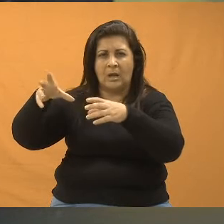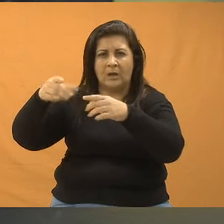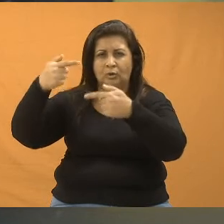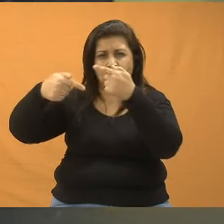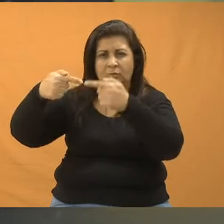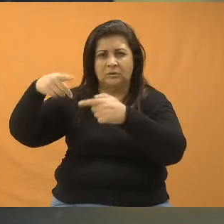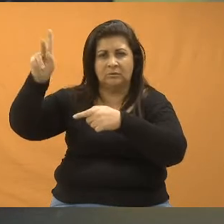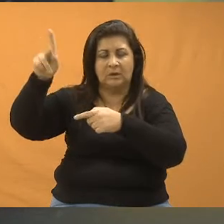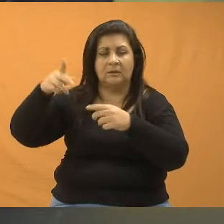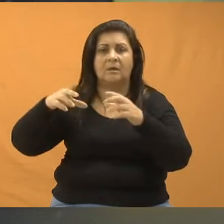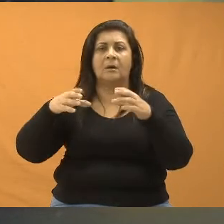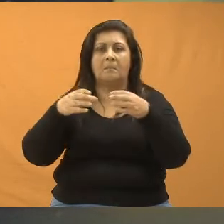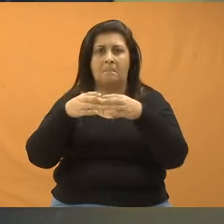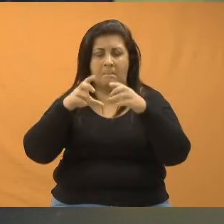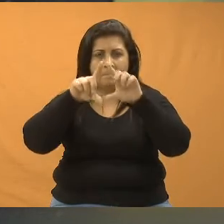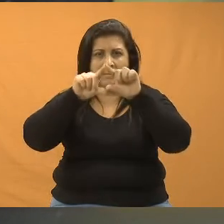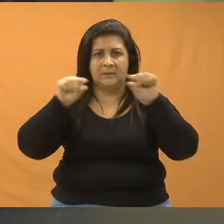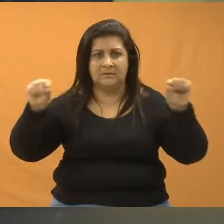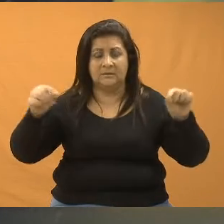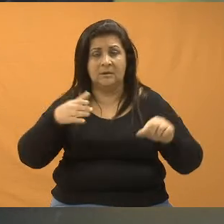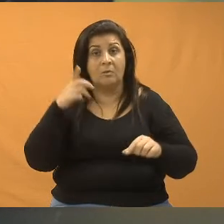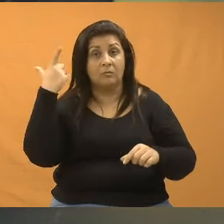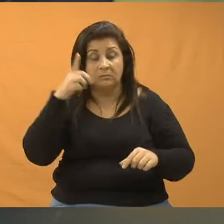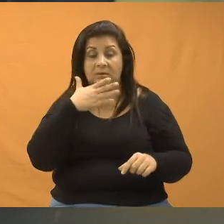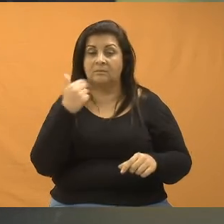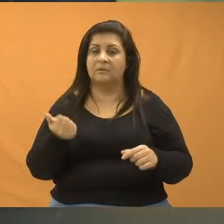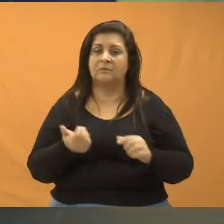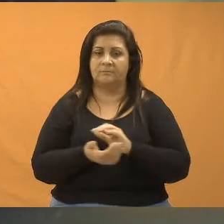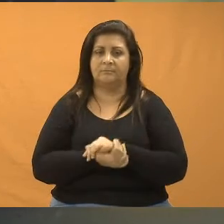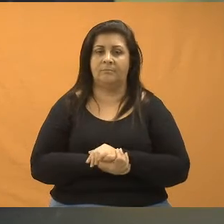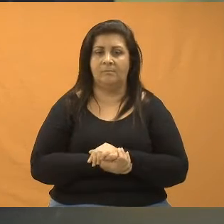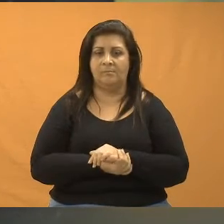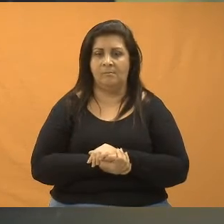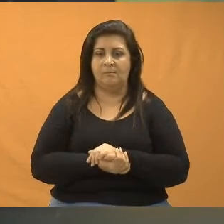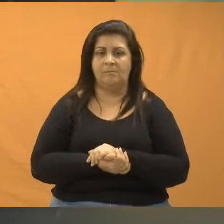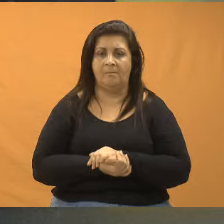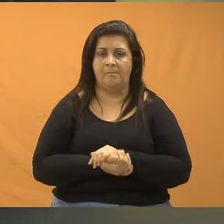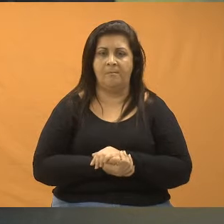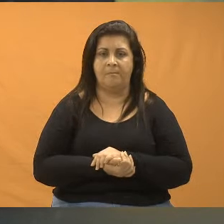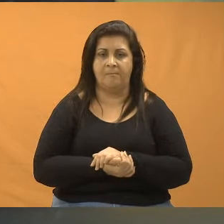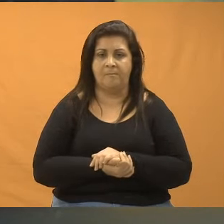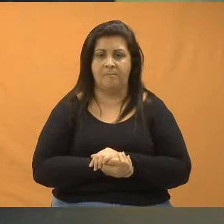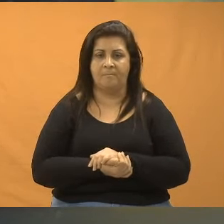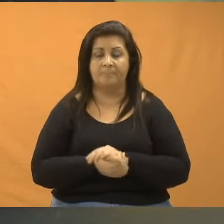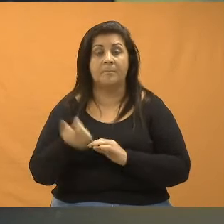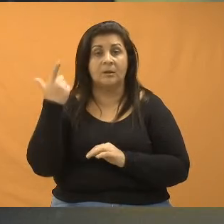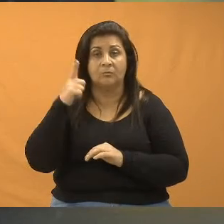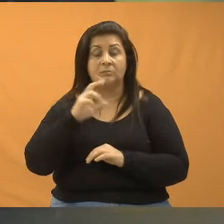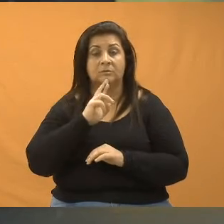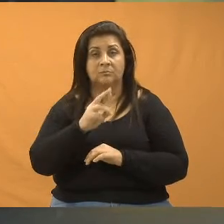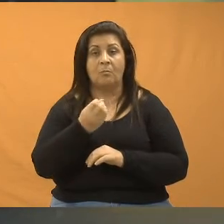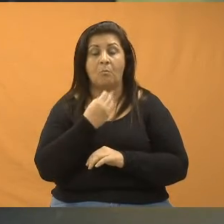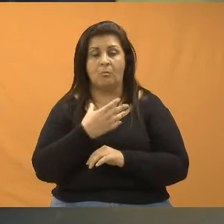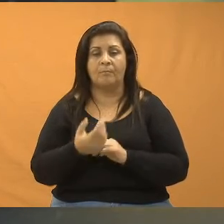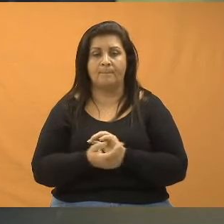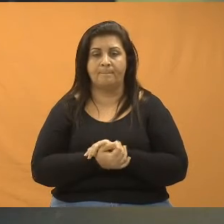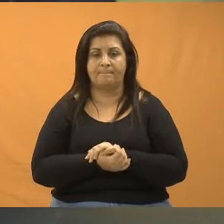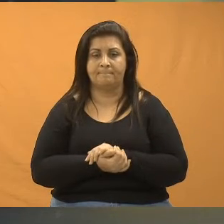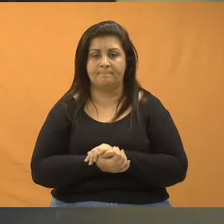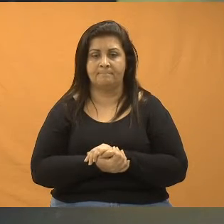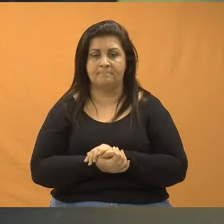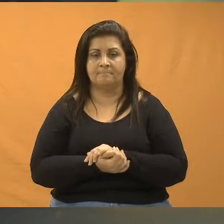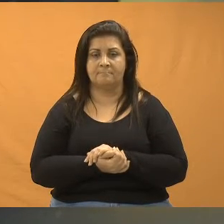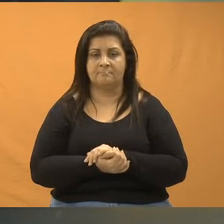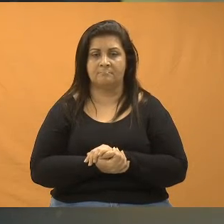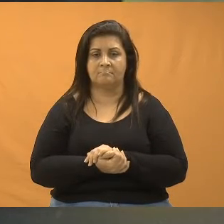a gente pode conseguir aí um resultado daí sim efetivo, que traga resultados aí positivos para a Santa Casa. Mas eu